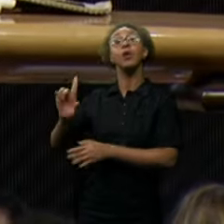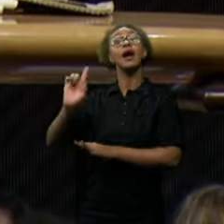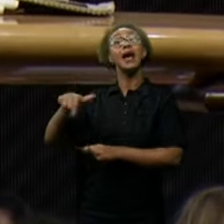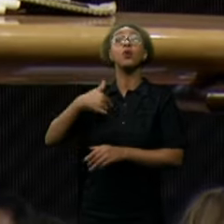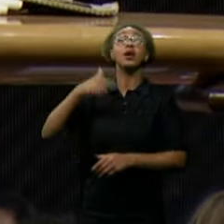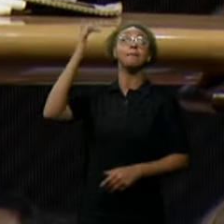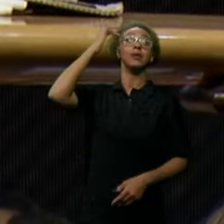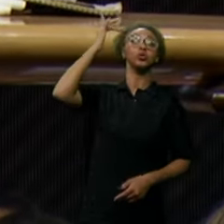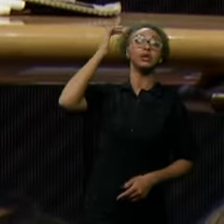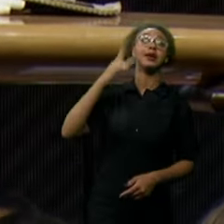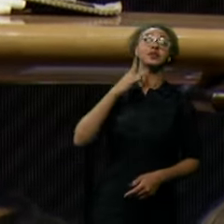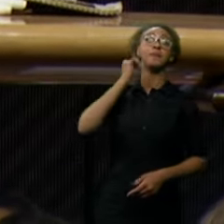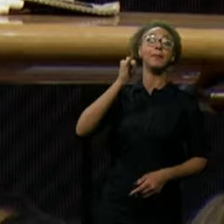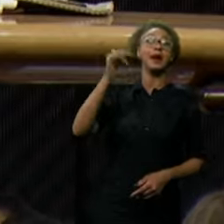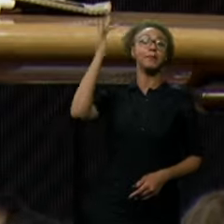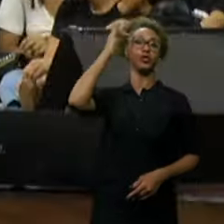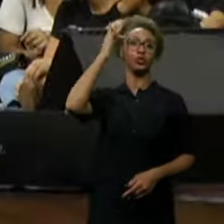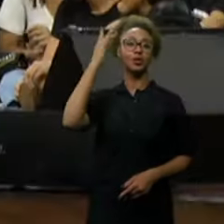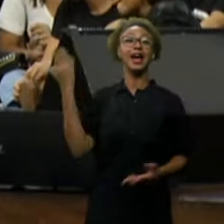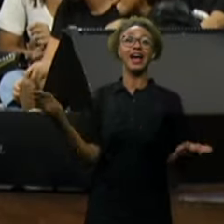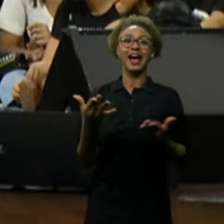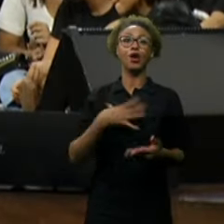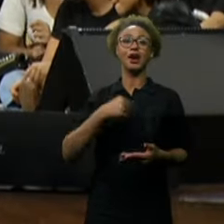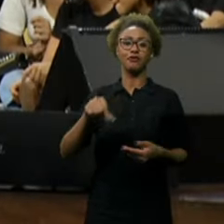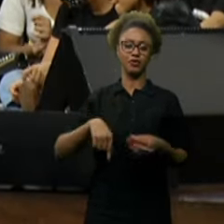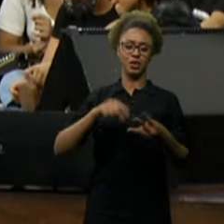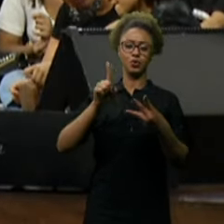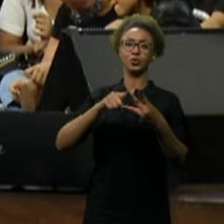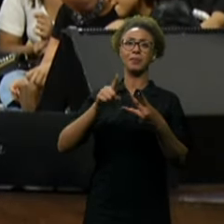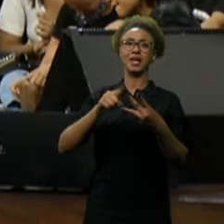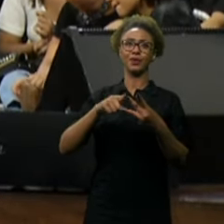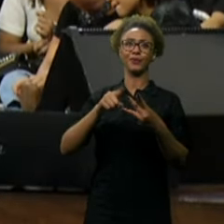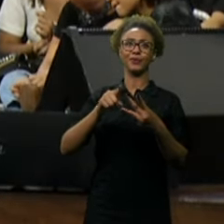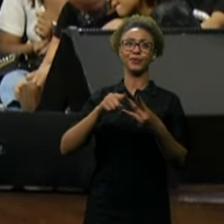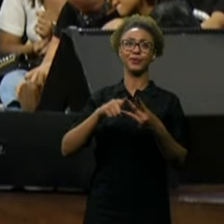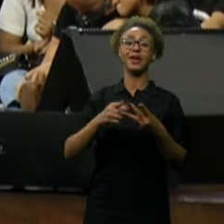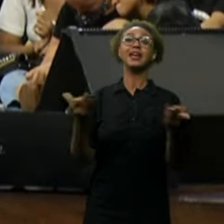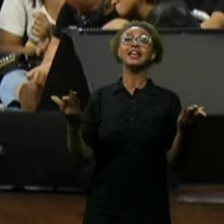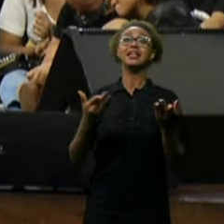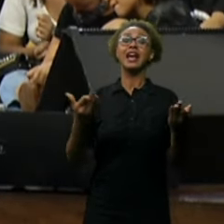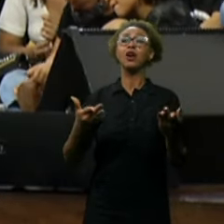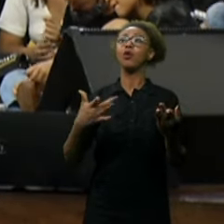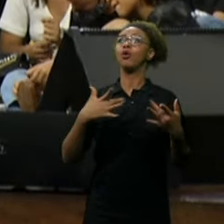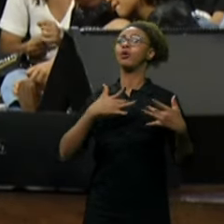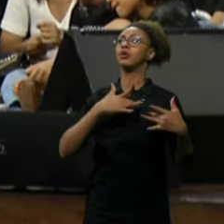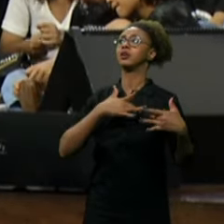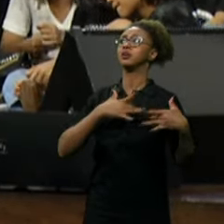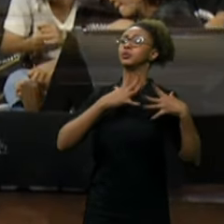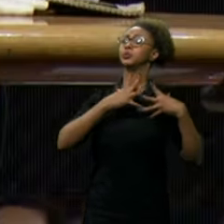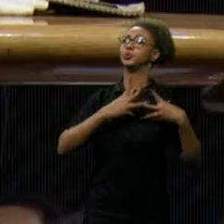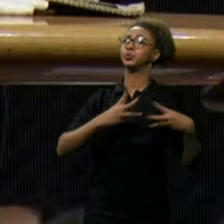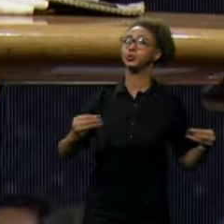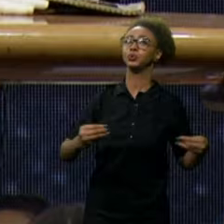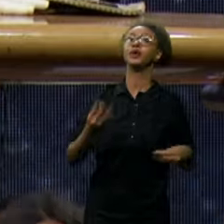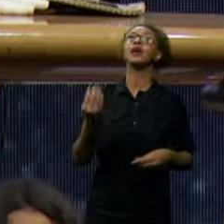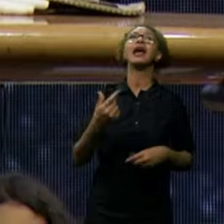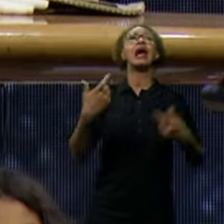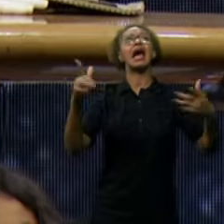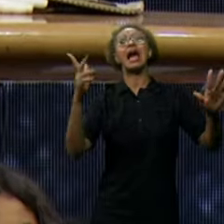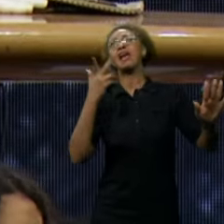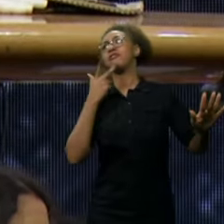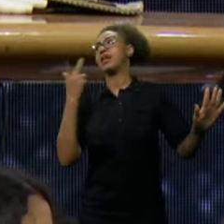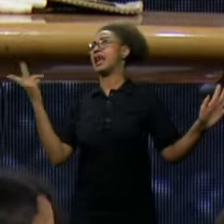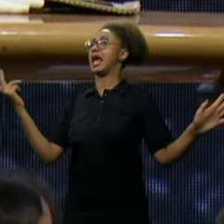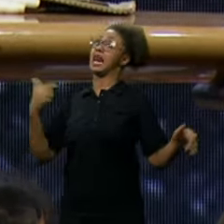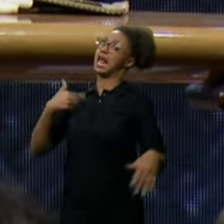com maturidade tem filho agora que é do meio e o mais velho que está sendo curado agora porque você vai parar que eu